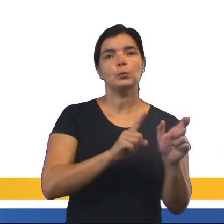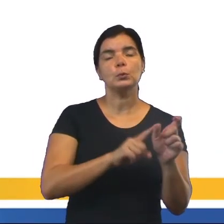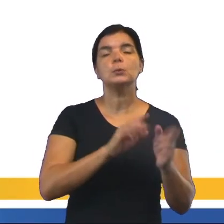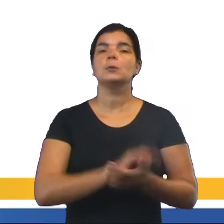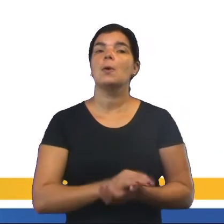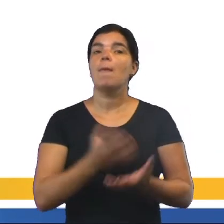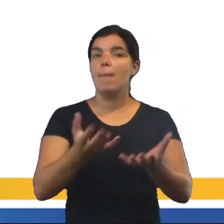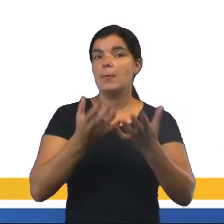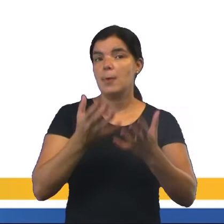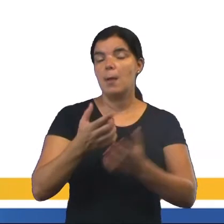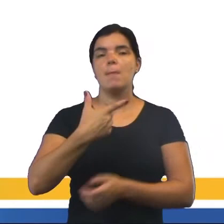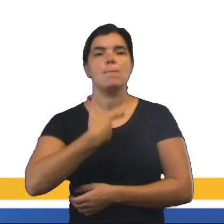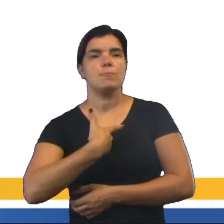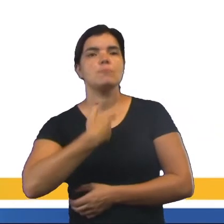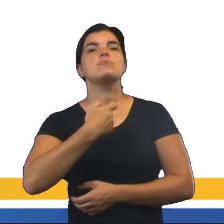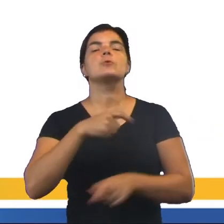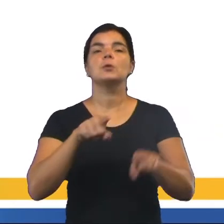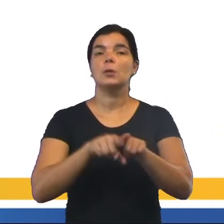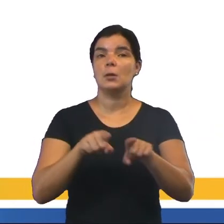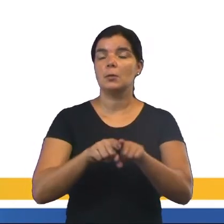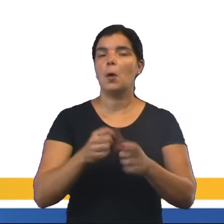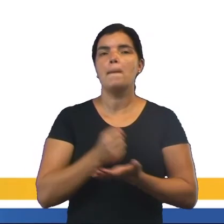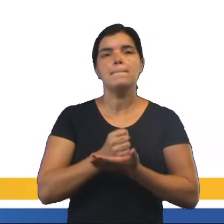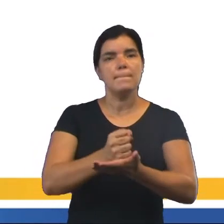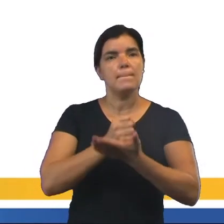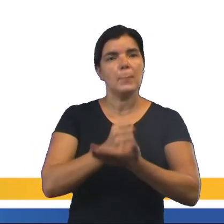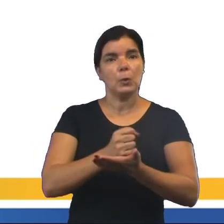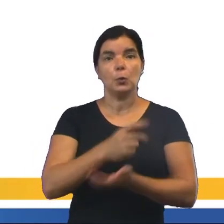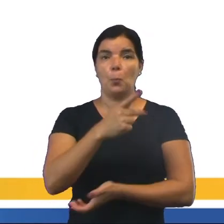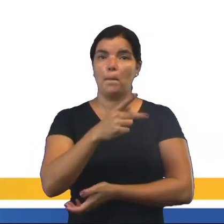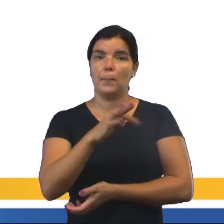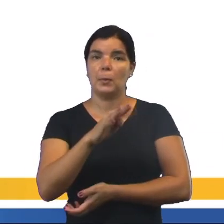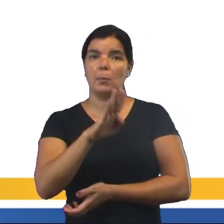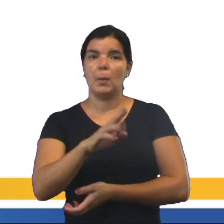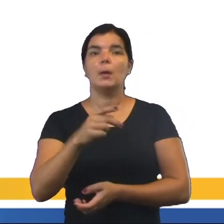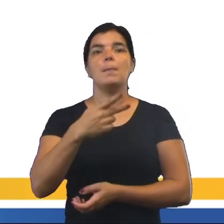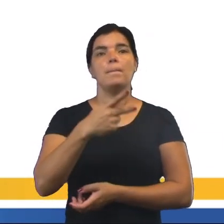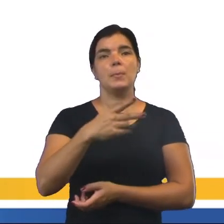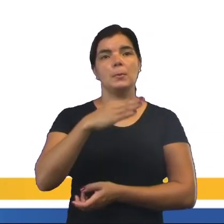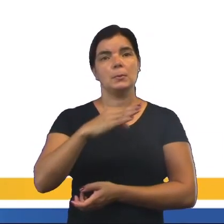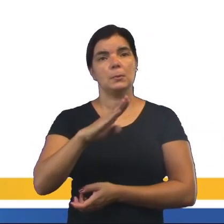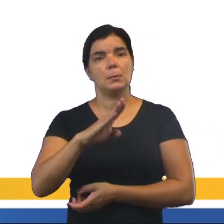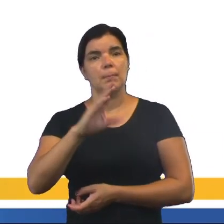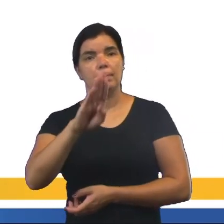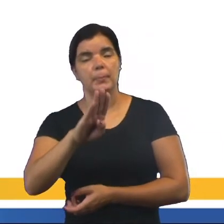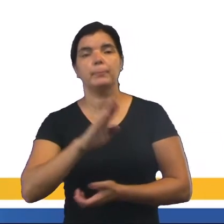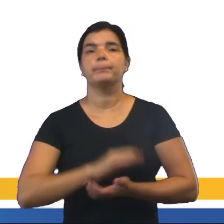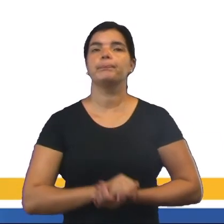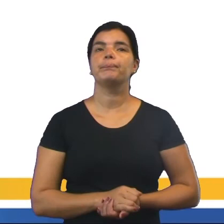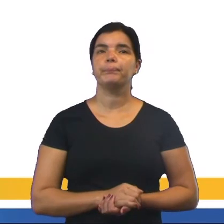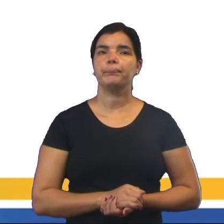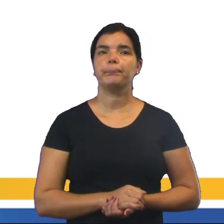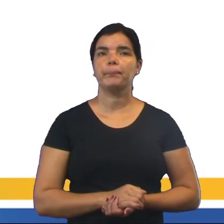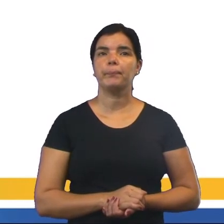populares "Queremos Getúlio". O queremismo ele era apoiado pelos membros do PTB e do PCB.